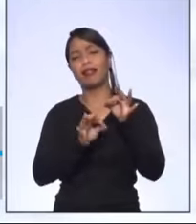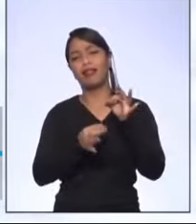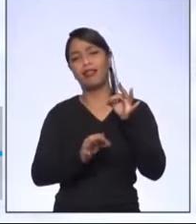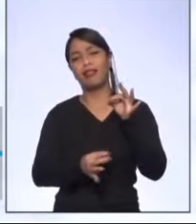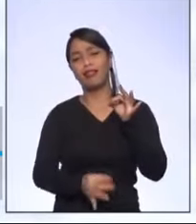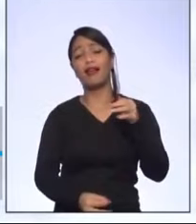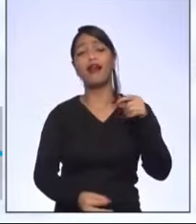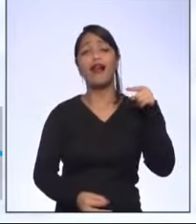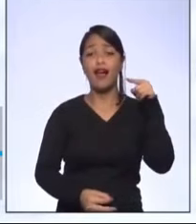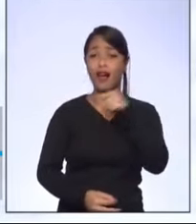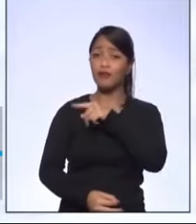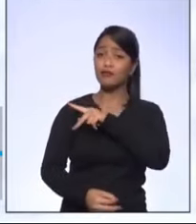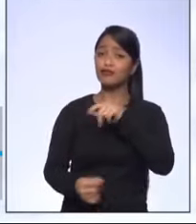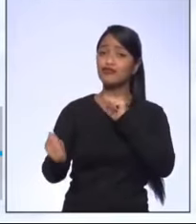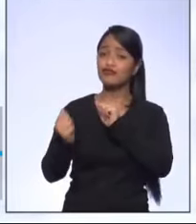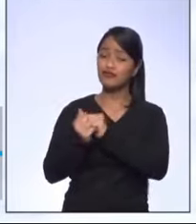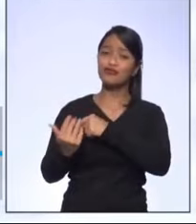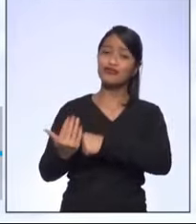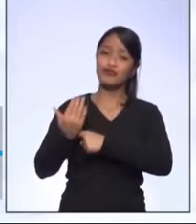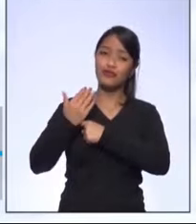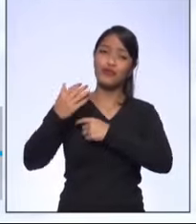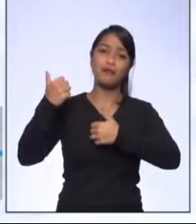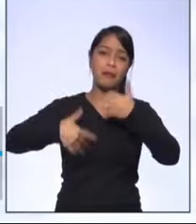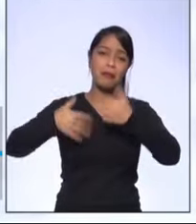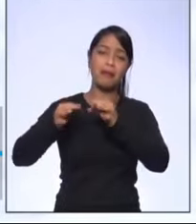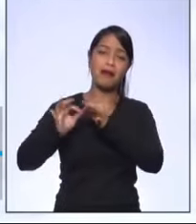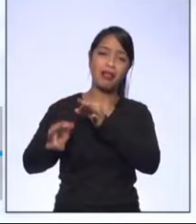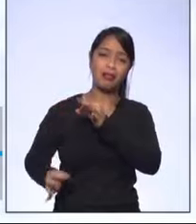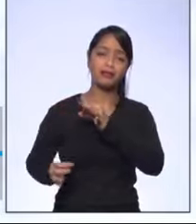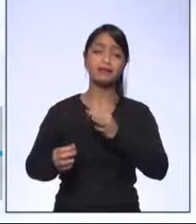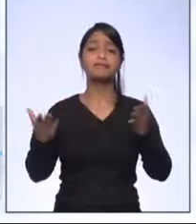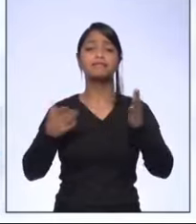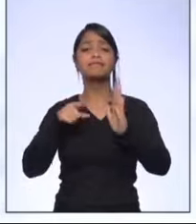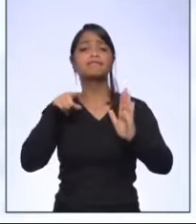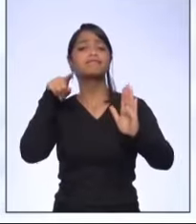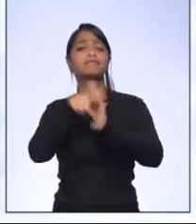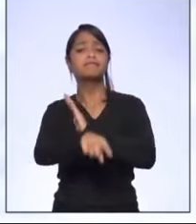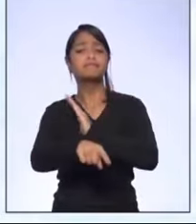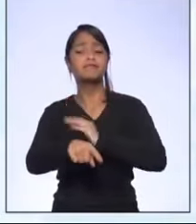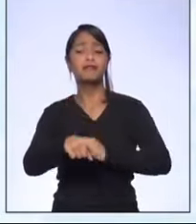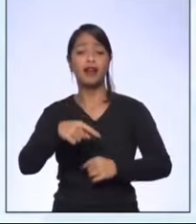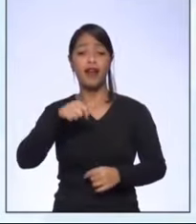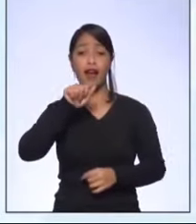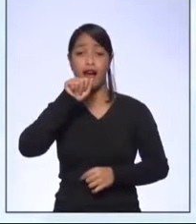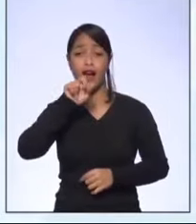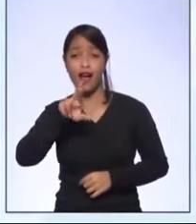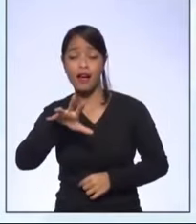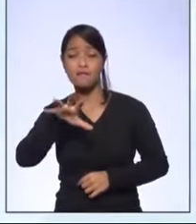ajudou, falou também. Agora eu quero saber de vocês. Onde é mesmo que ocorre a troca gasosa?